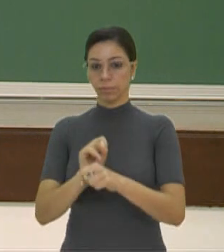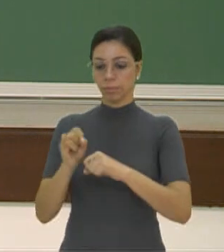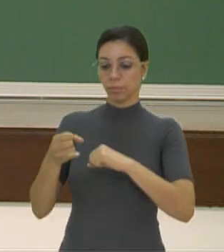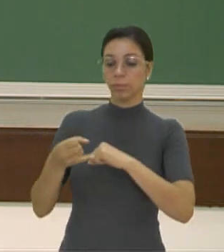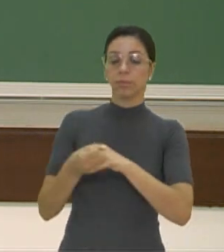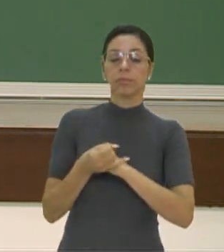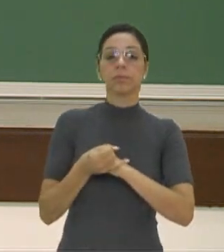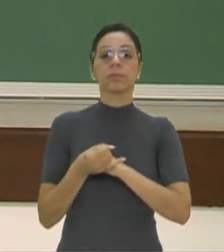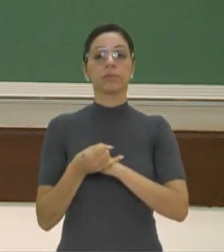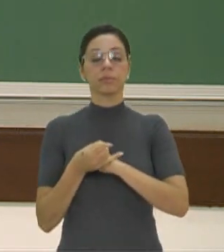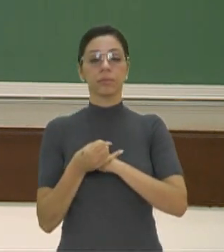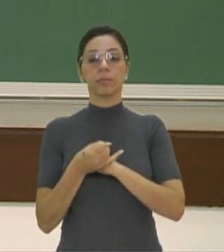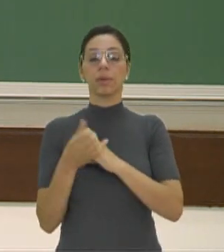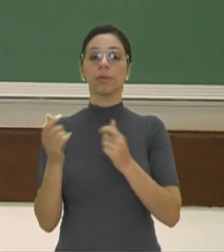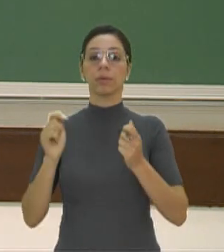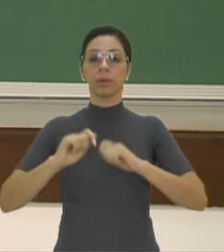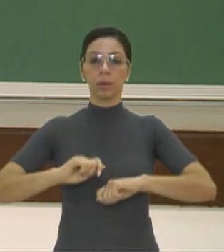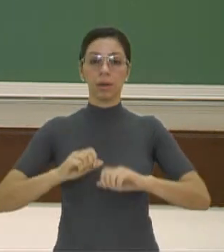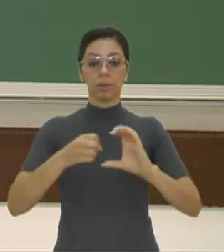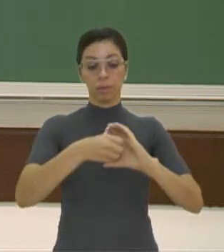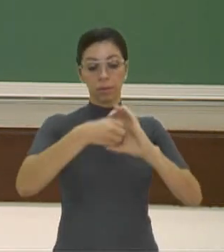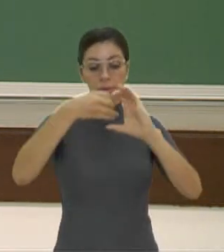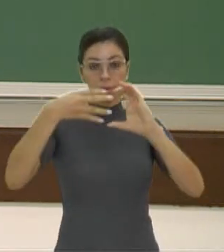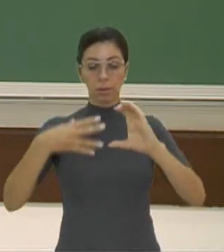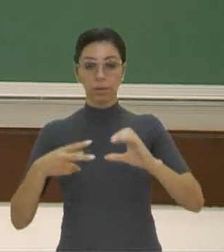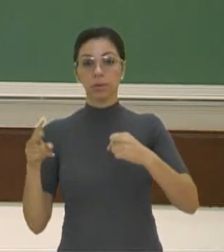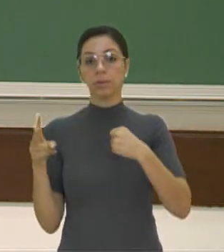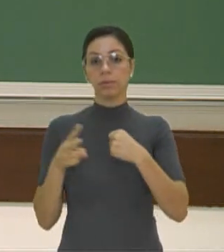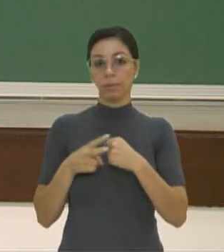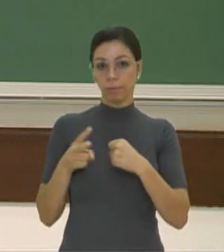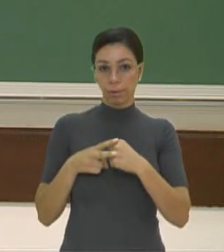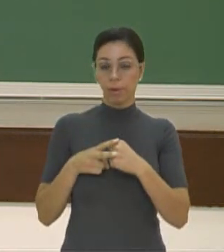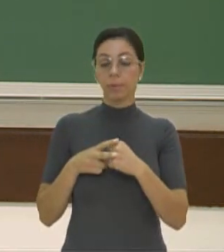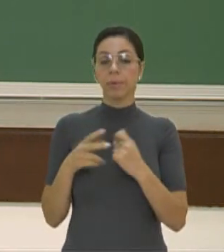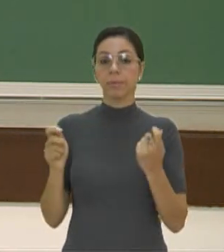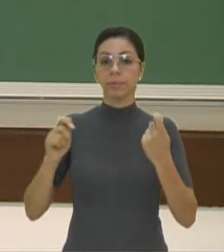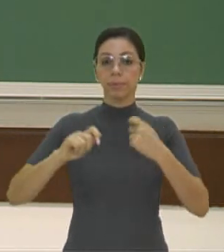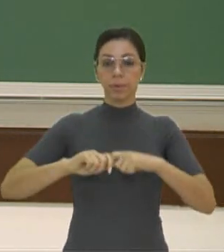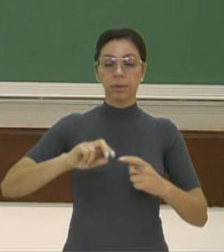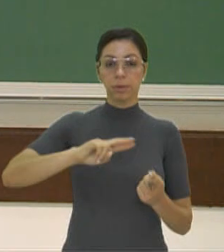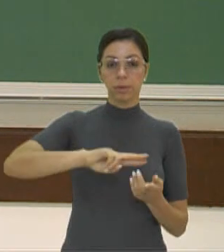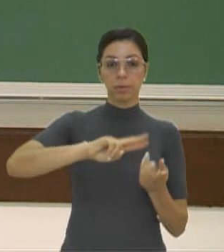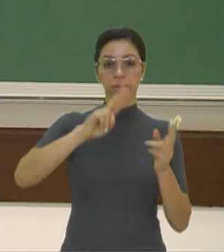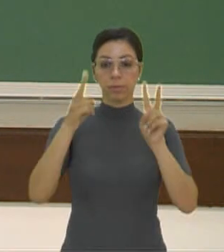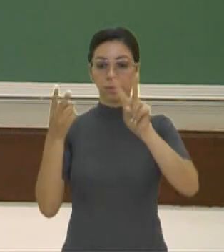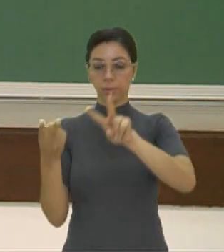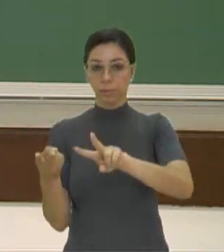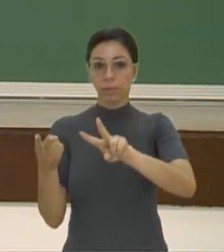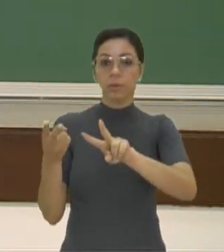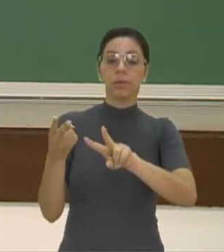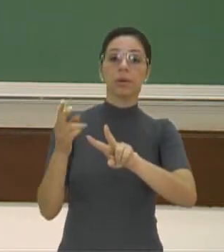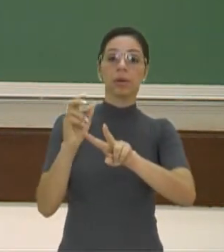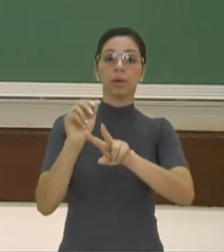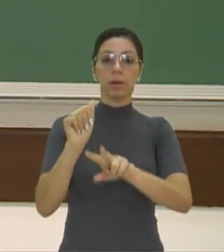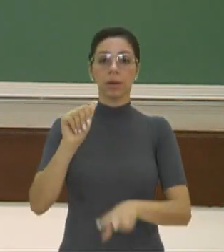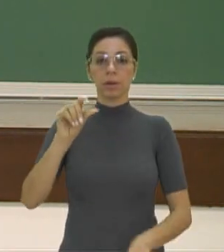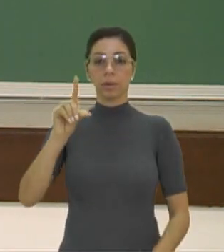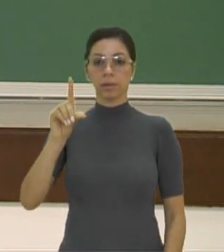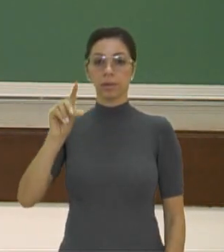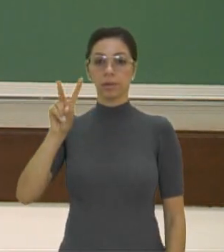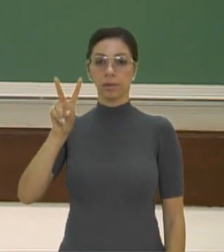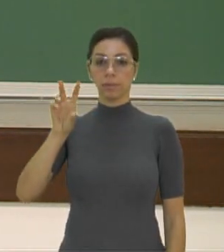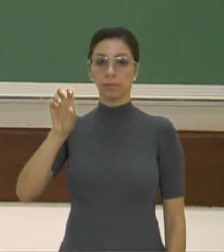E quando nós queremos classificar ou qualificar um verbo, nós vamos passar a utilizar os advérbios. Então,